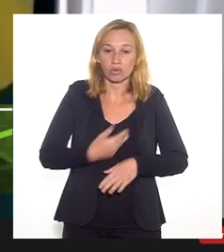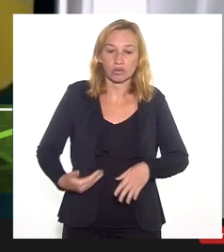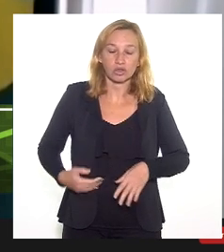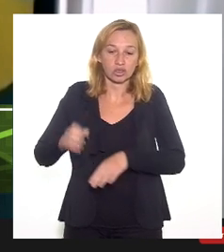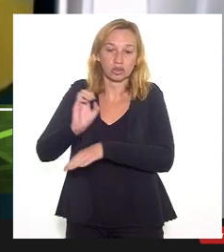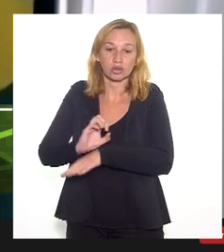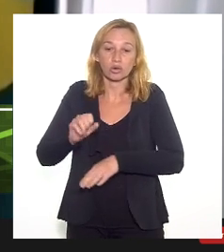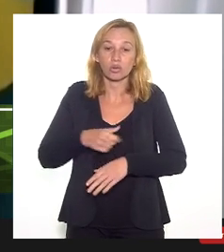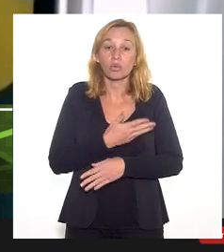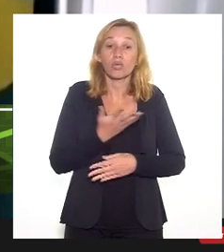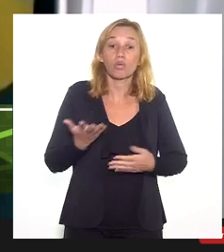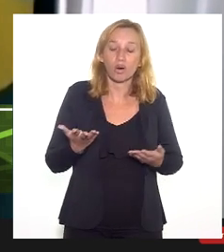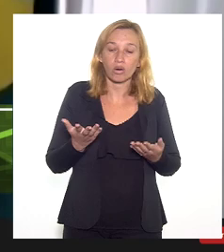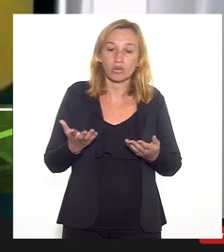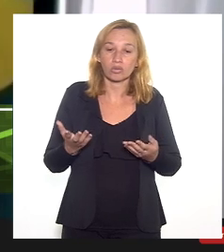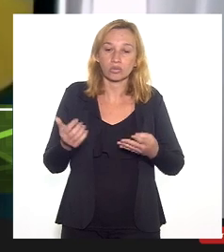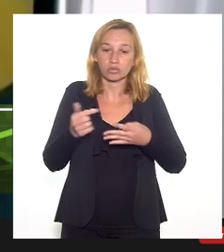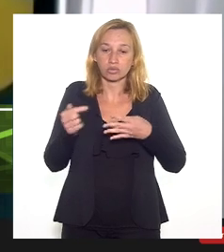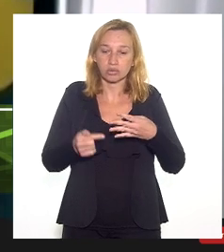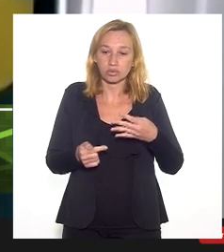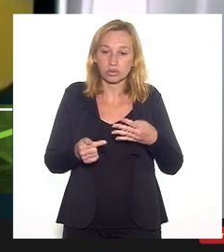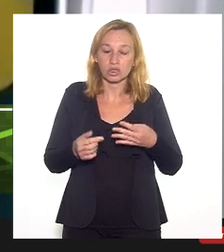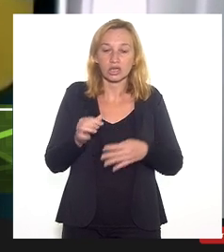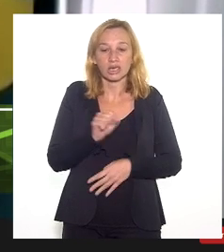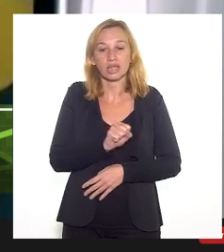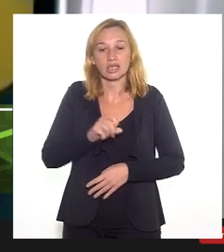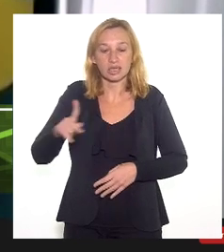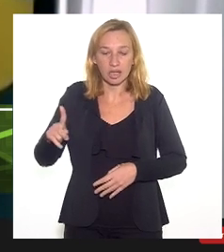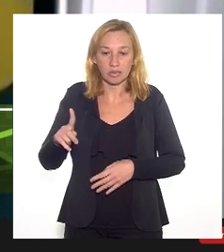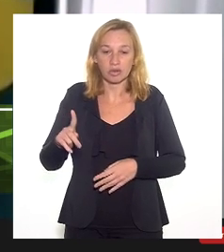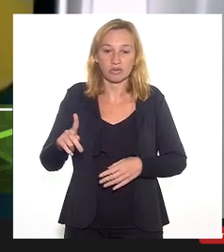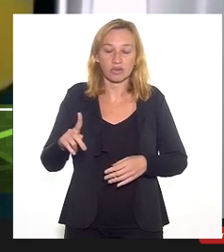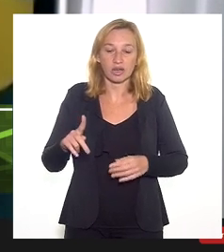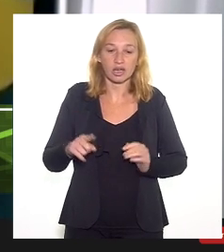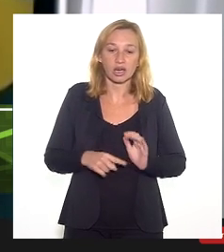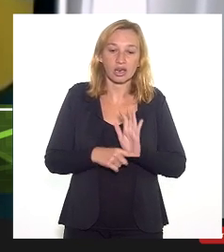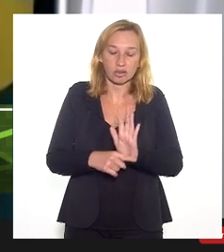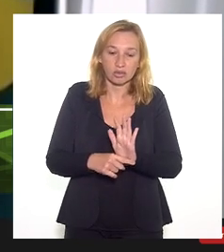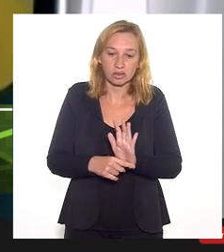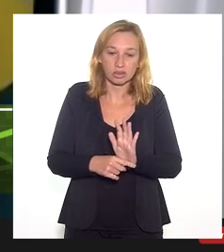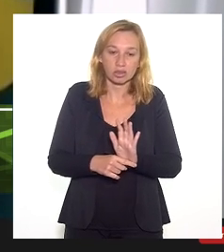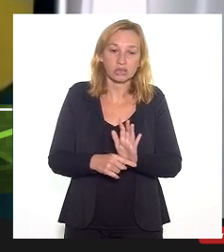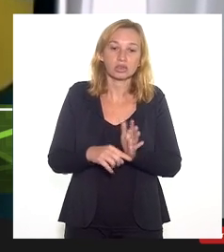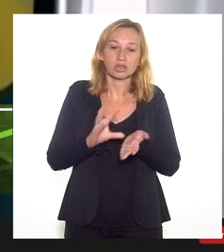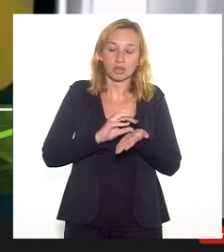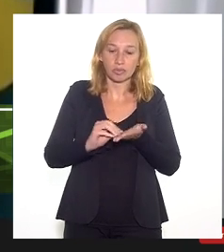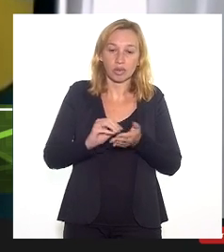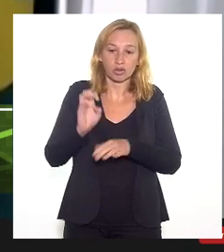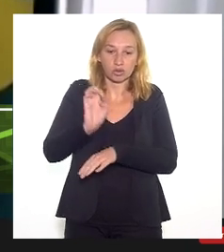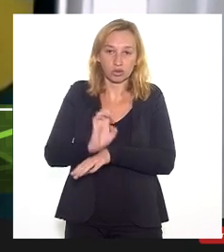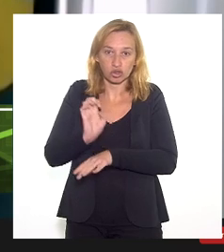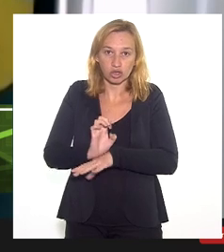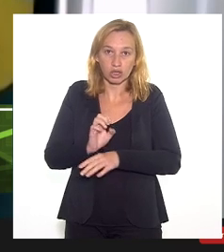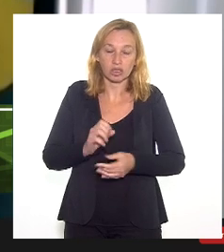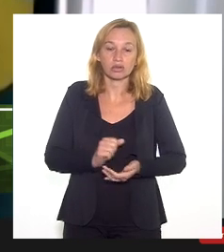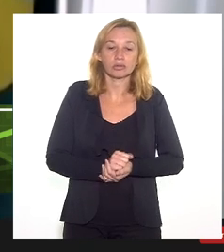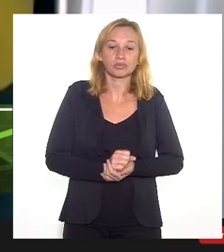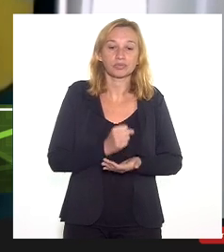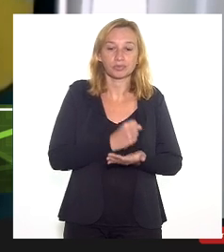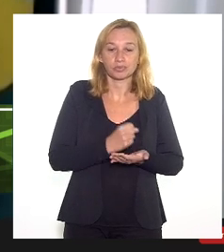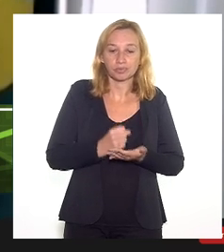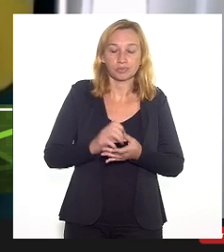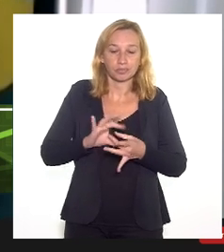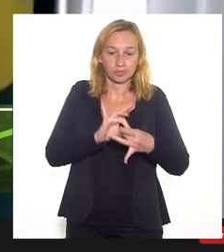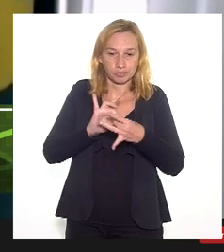quais são os itens que a SECTE vai defender que conste na pauta do Estado nas tratativas com a União